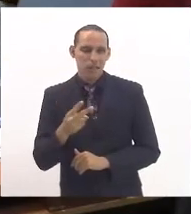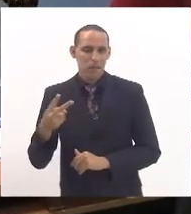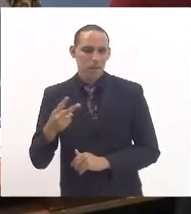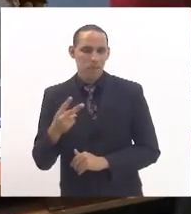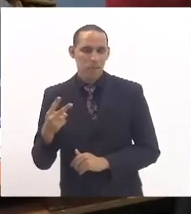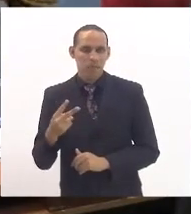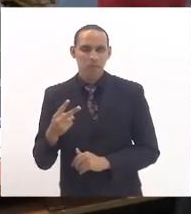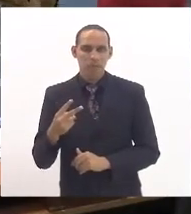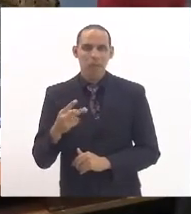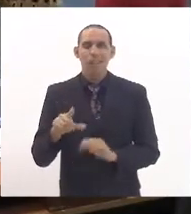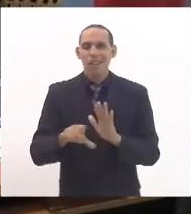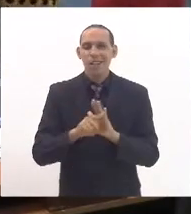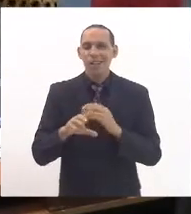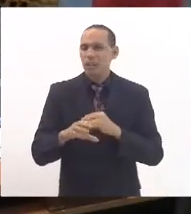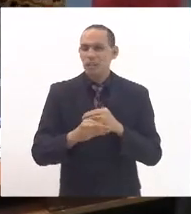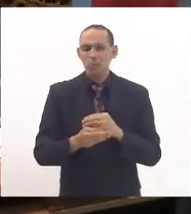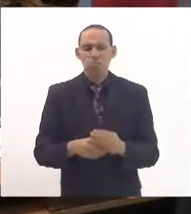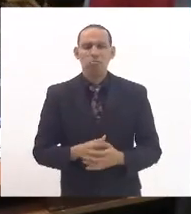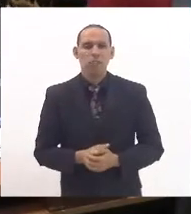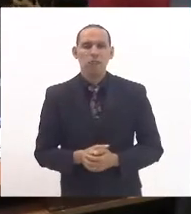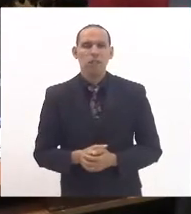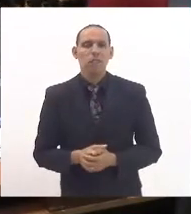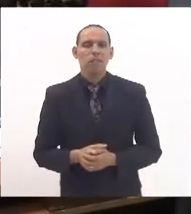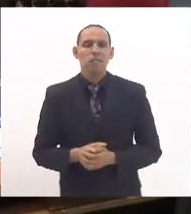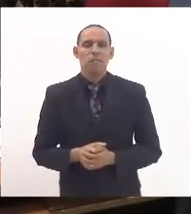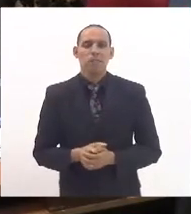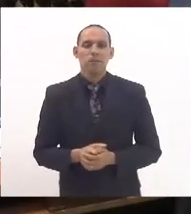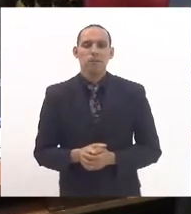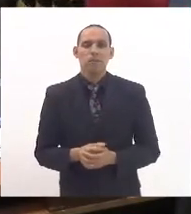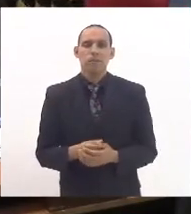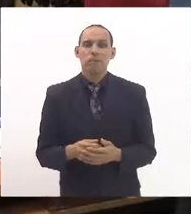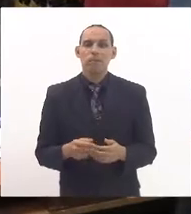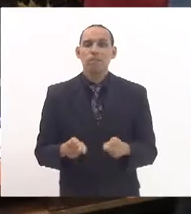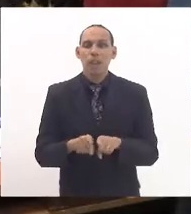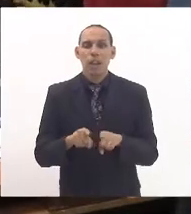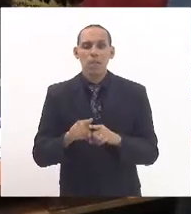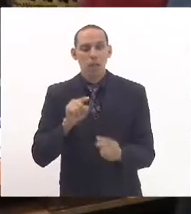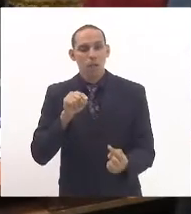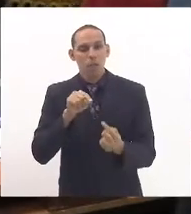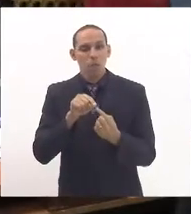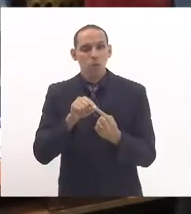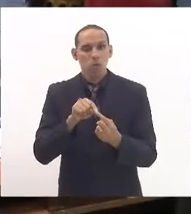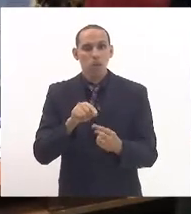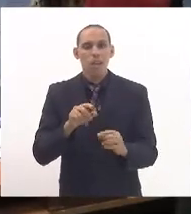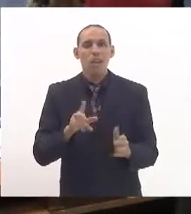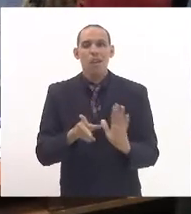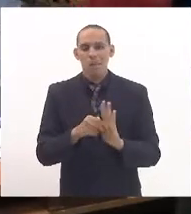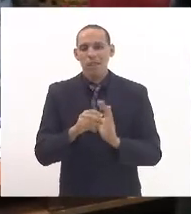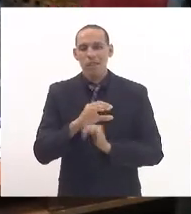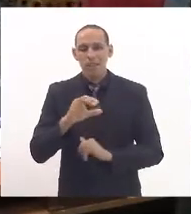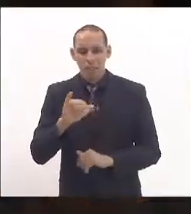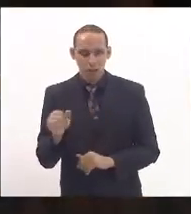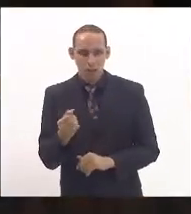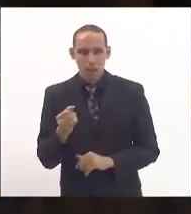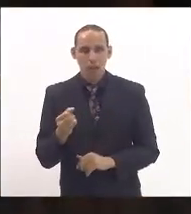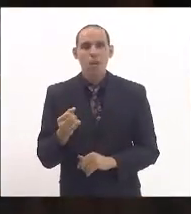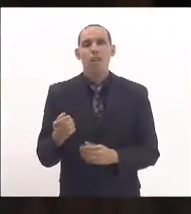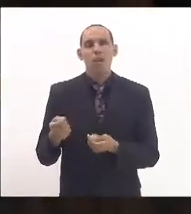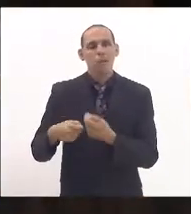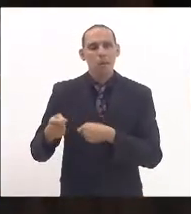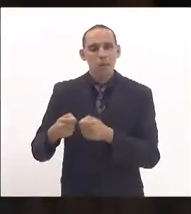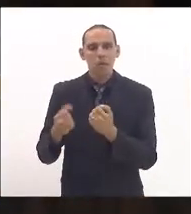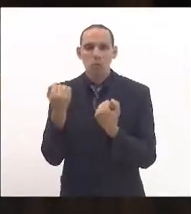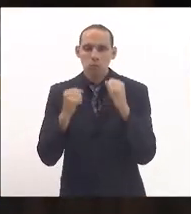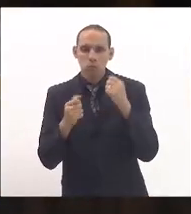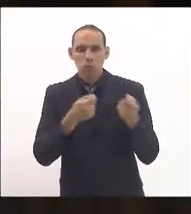lei complementar. De legislação condicional complementar e códigos, favorável com as emendas da CCJ, Economia, Indústria e Comércio. Favorável